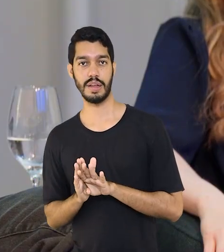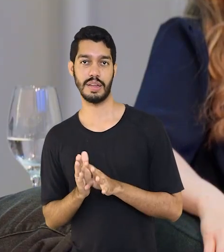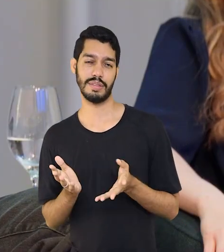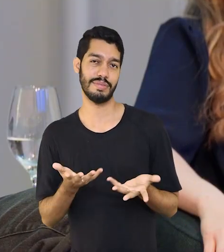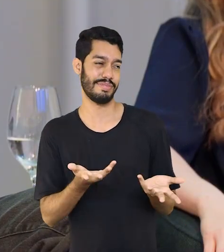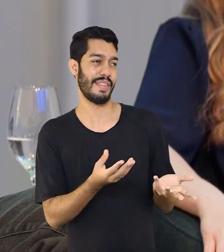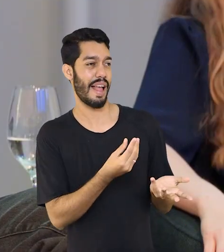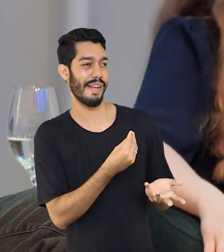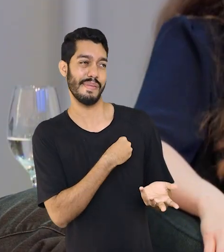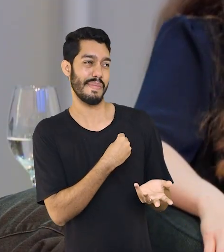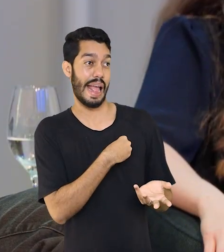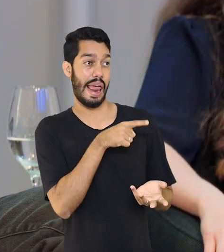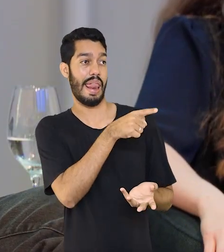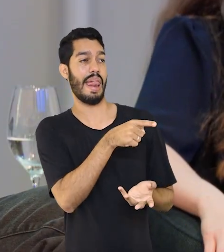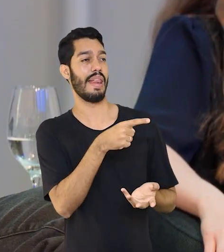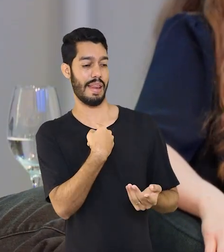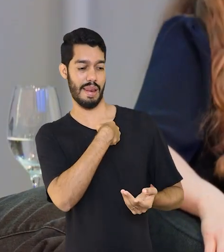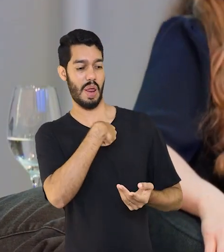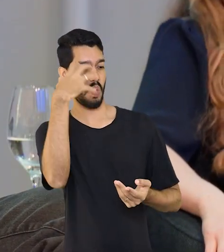mais cedo. O pecado não é mortal.